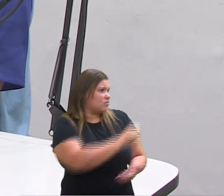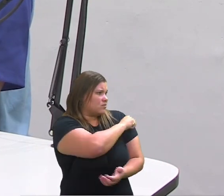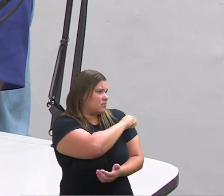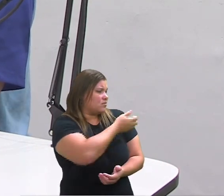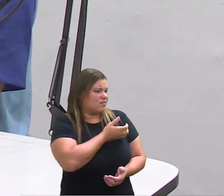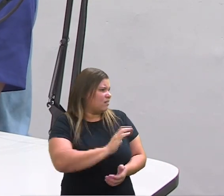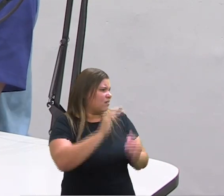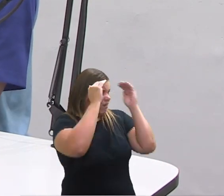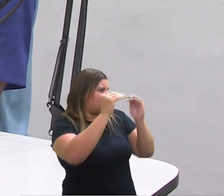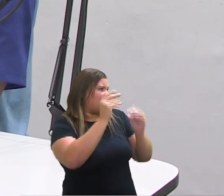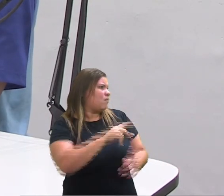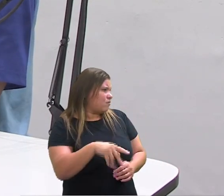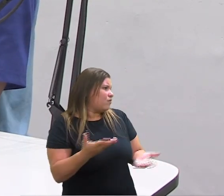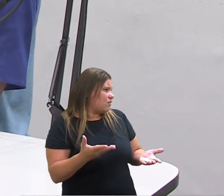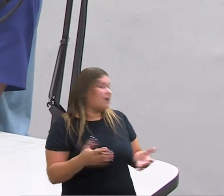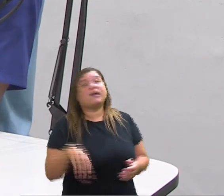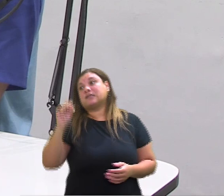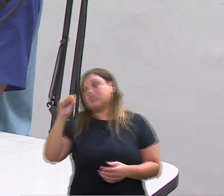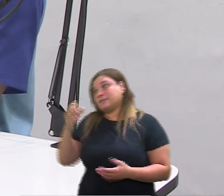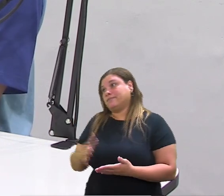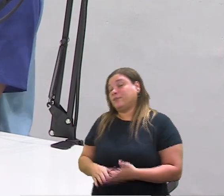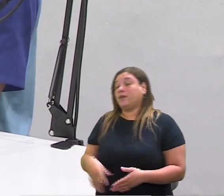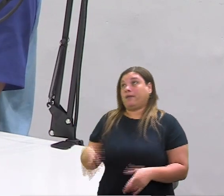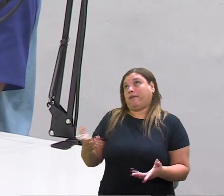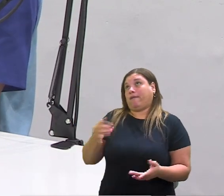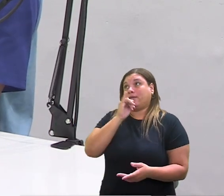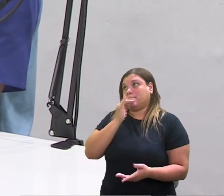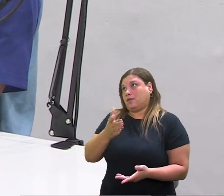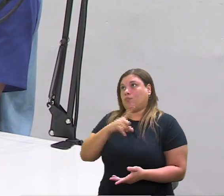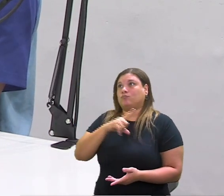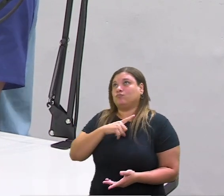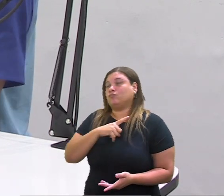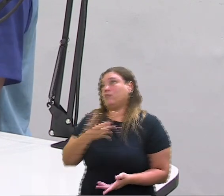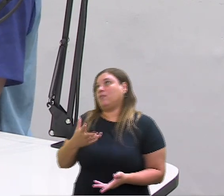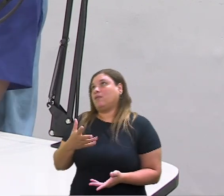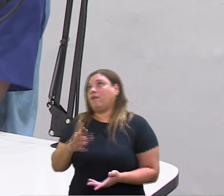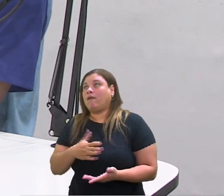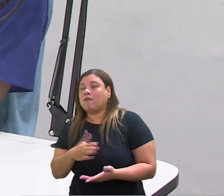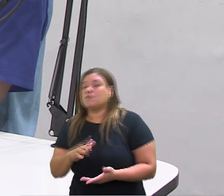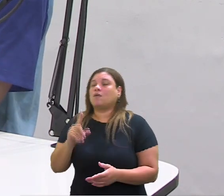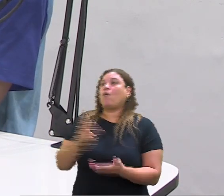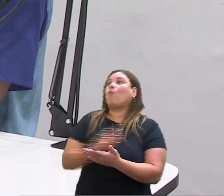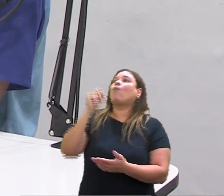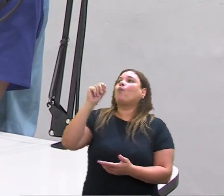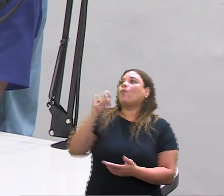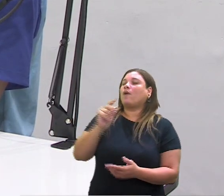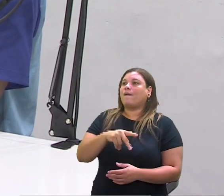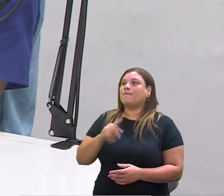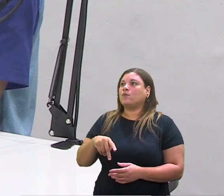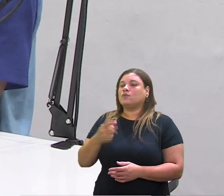banheiro. O aluno decide levantar, abrir a porta e sair. Uma coisa